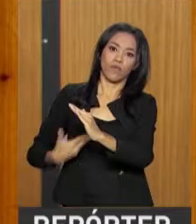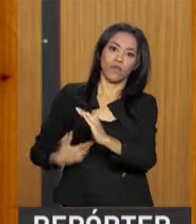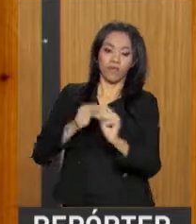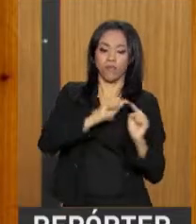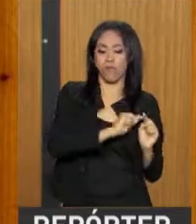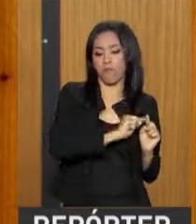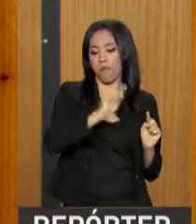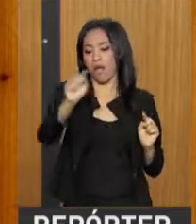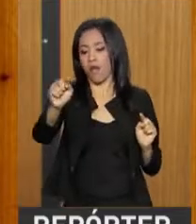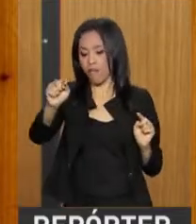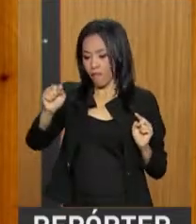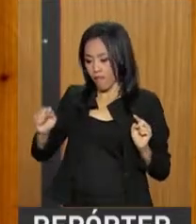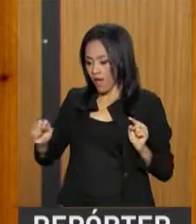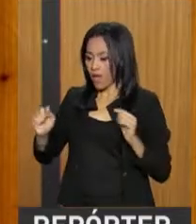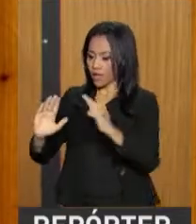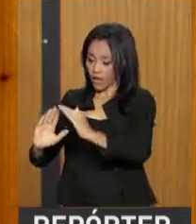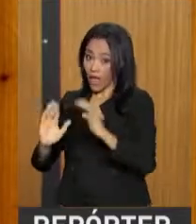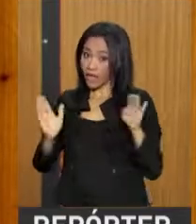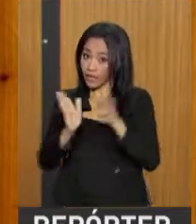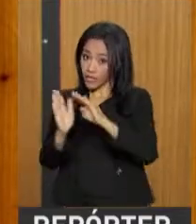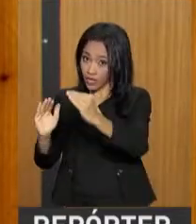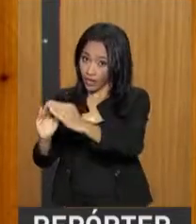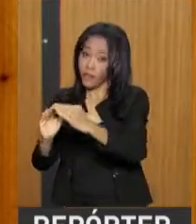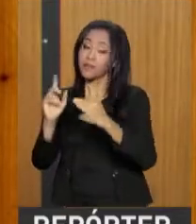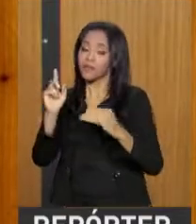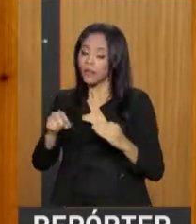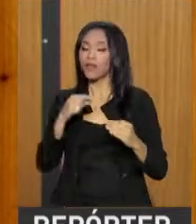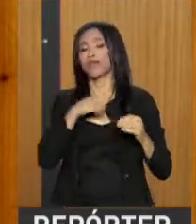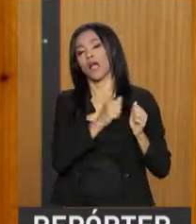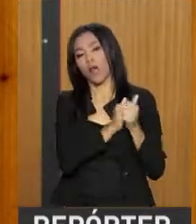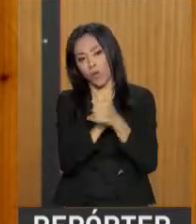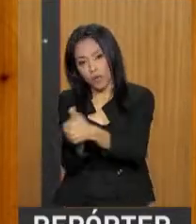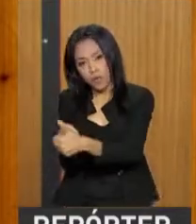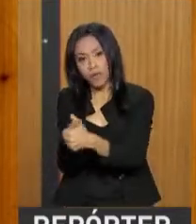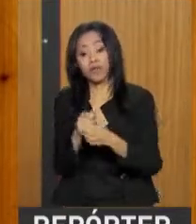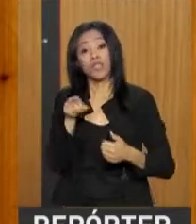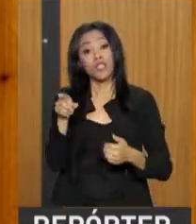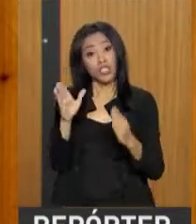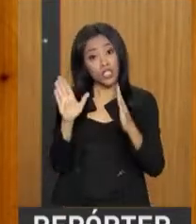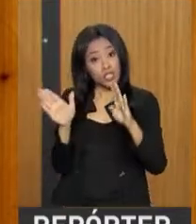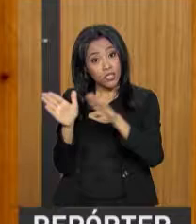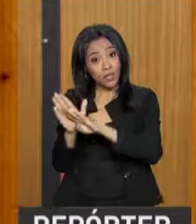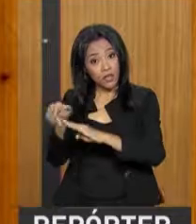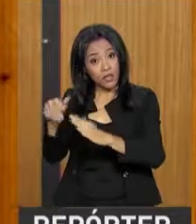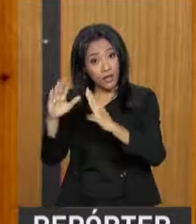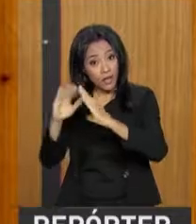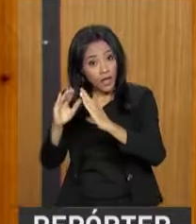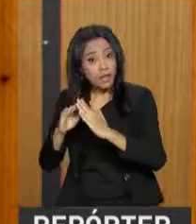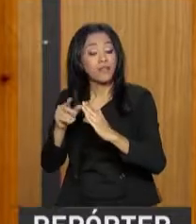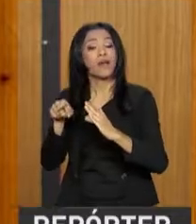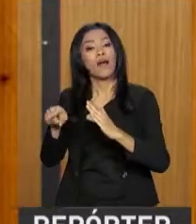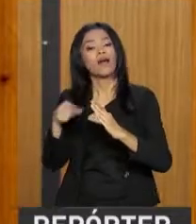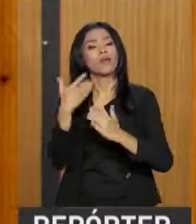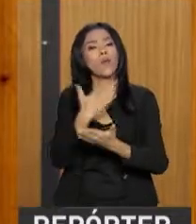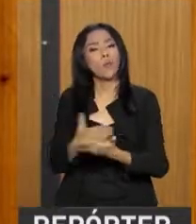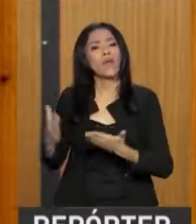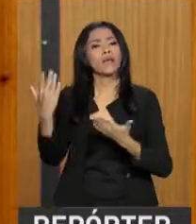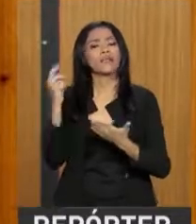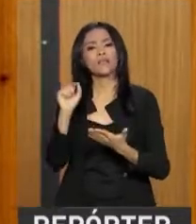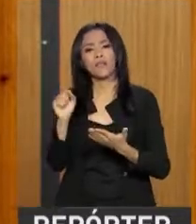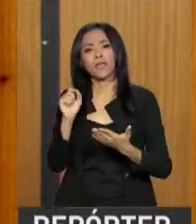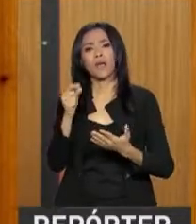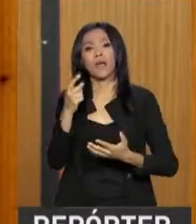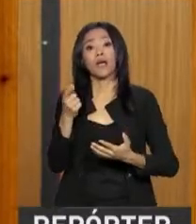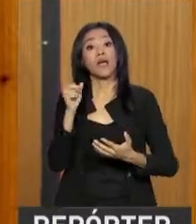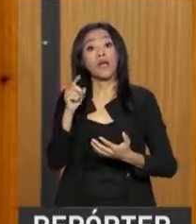são acompanhados até o abrigo de destino. Chegando no abrigo do destino, é que também eles começam a entrar nessa política que aí